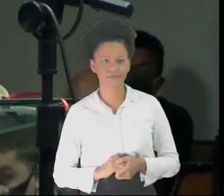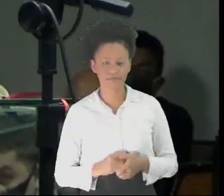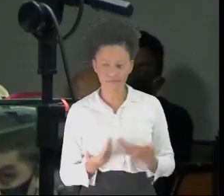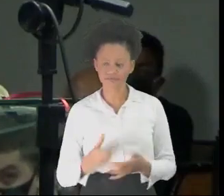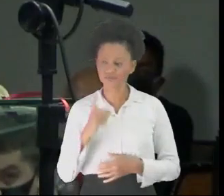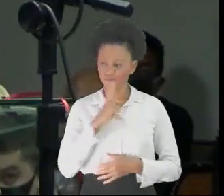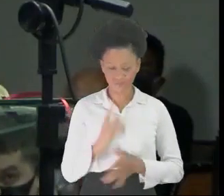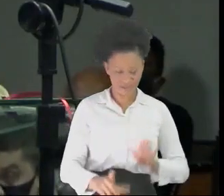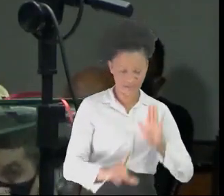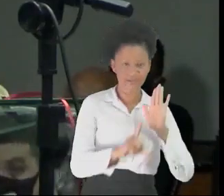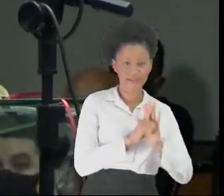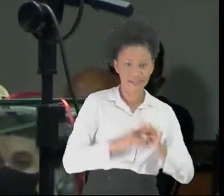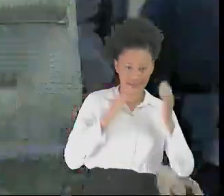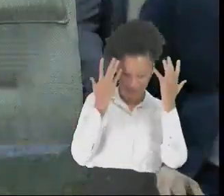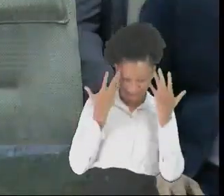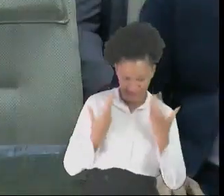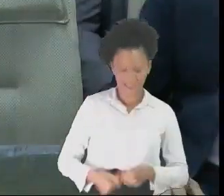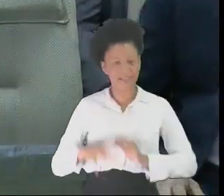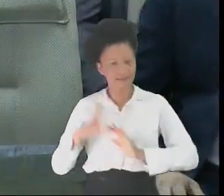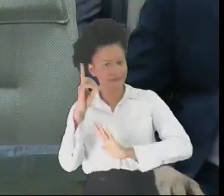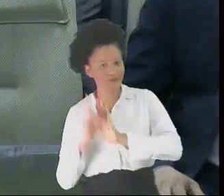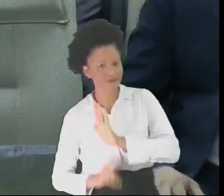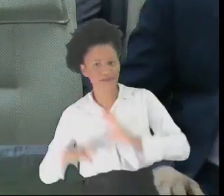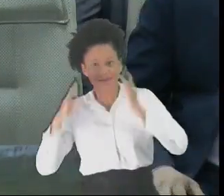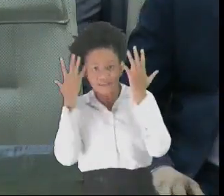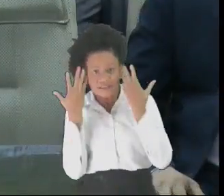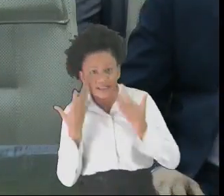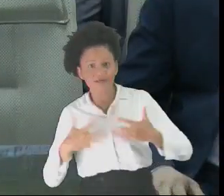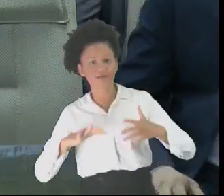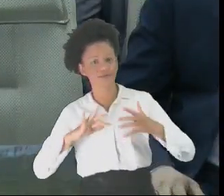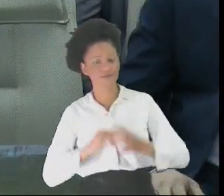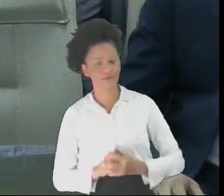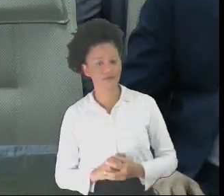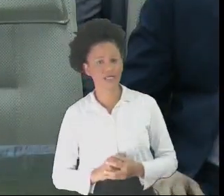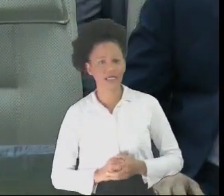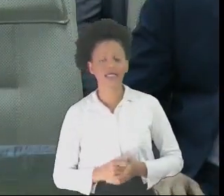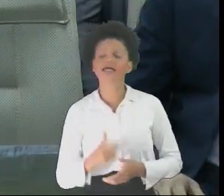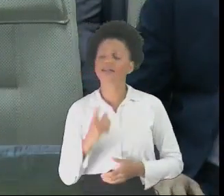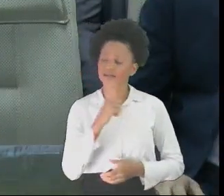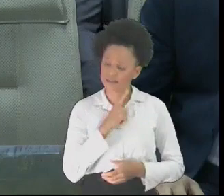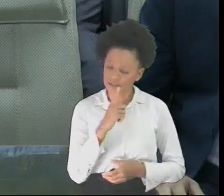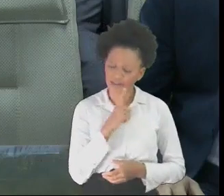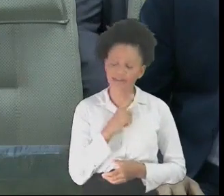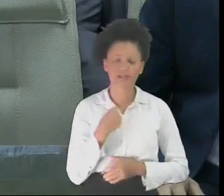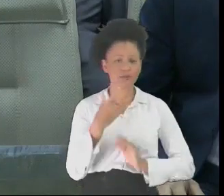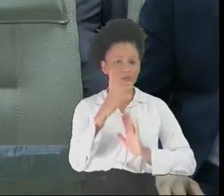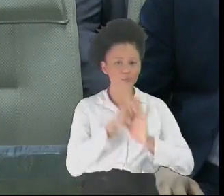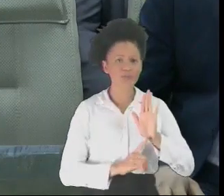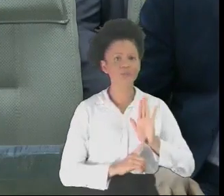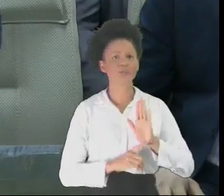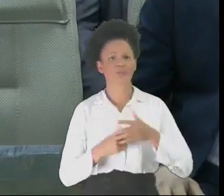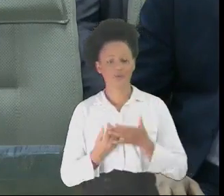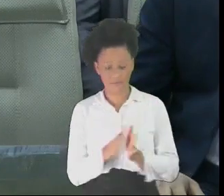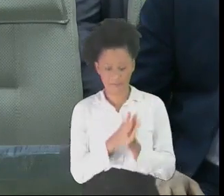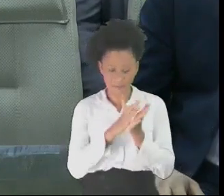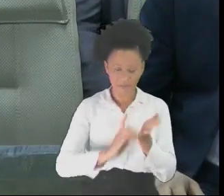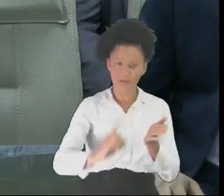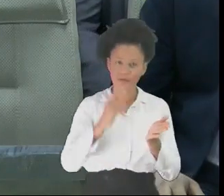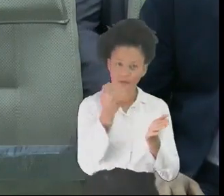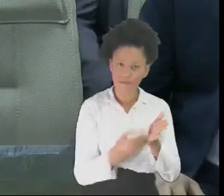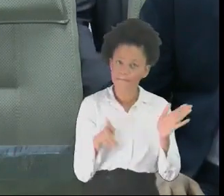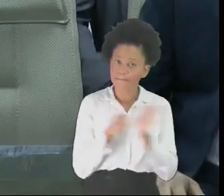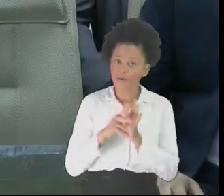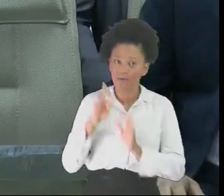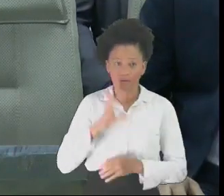Existem leis naturais, existe o direito natural. Existe o direito bíblico, o direito de